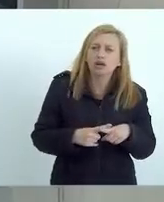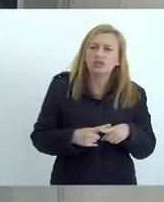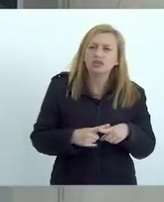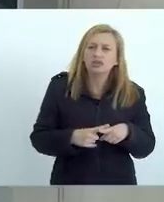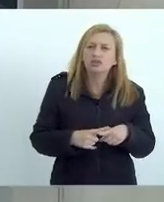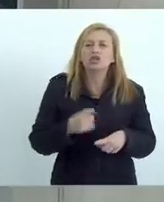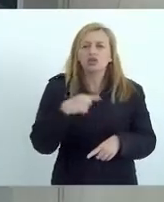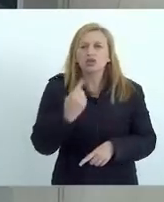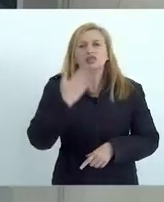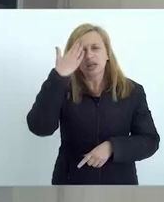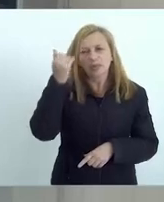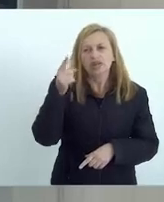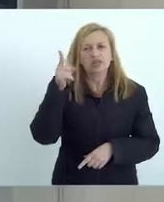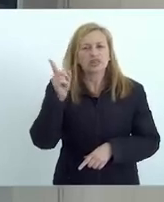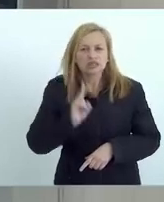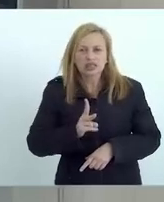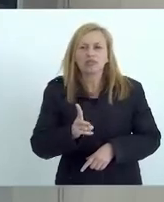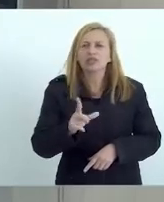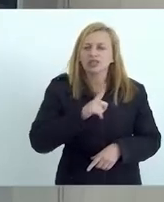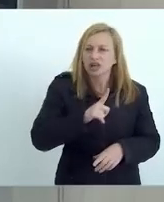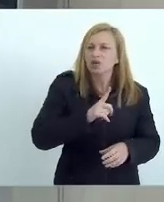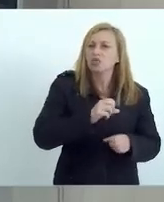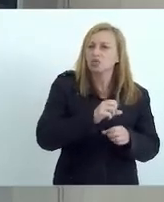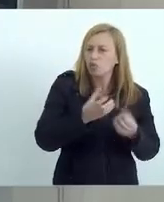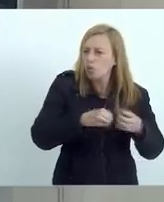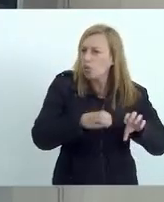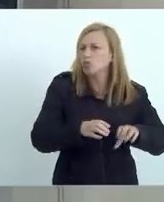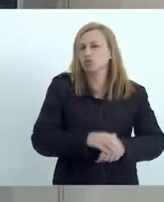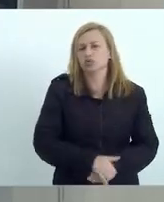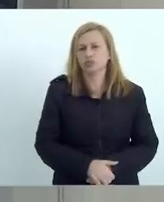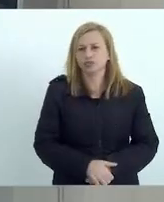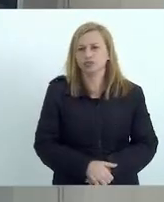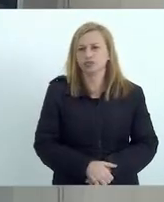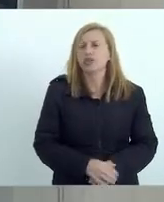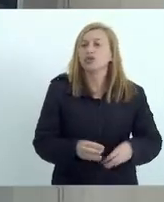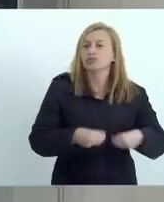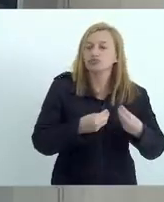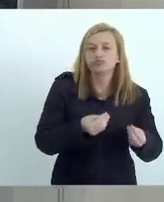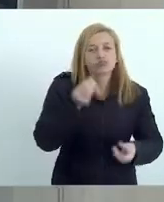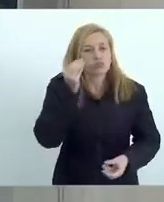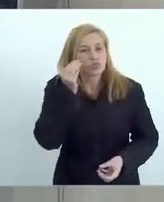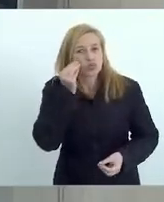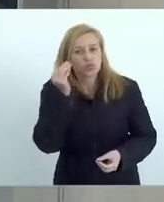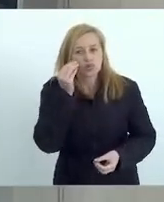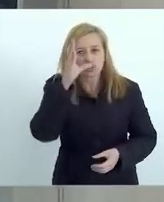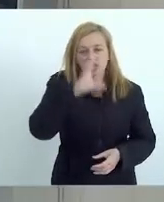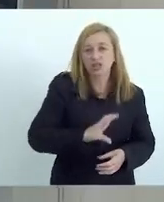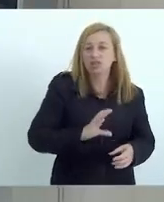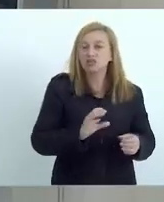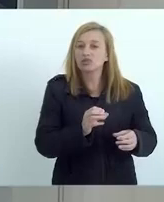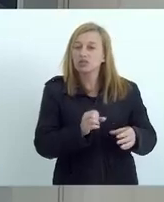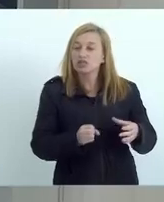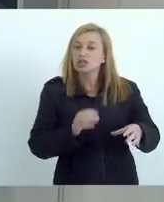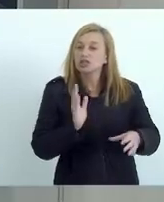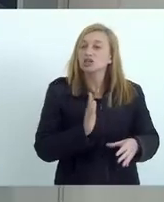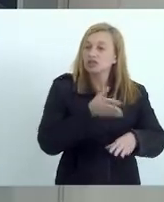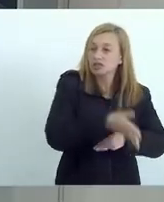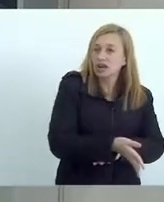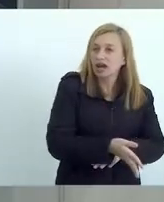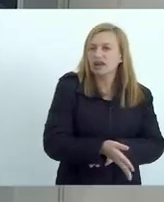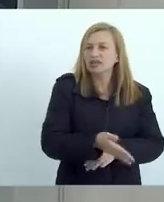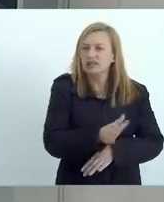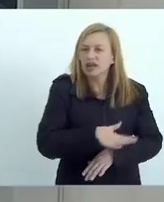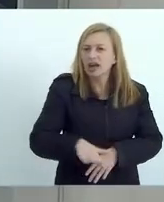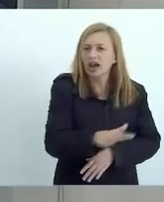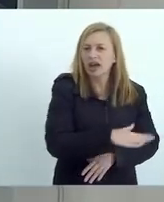a gente sabe que todo ano tem concurso todo ano dá-se oportunidade é o cidadão de fazer o concurso de ingressar em uma carreira